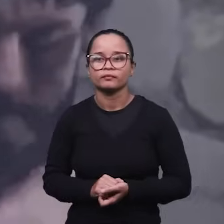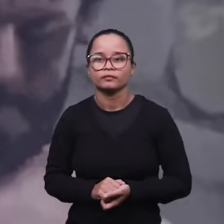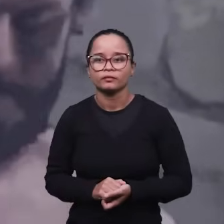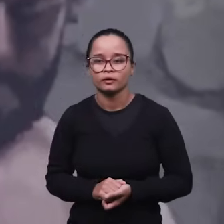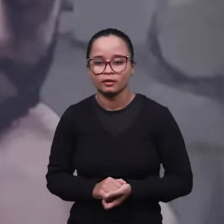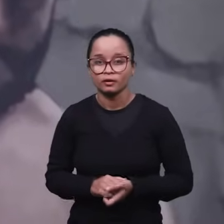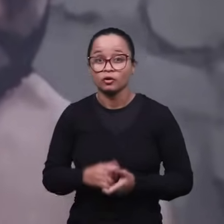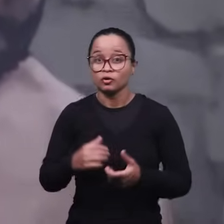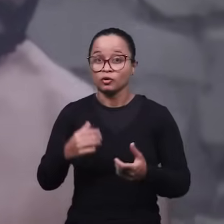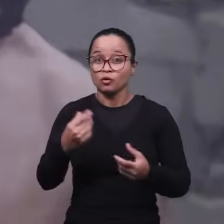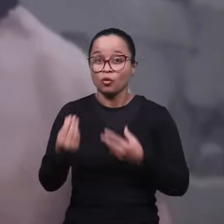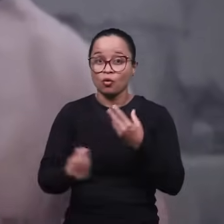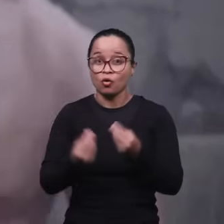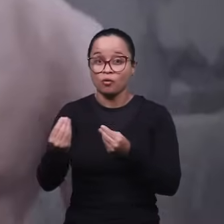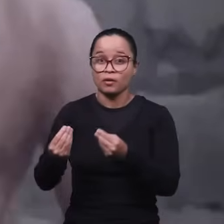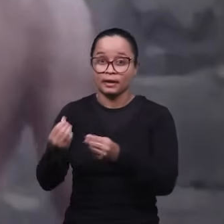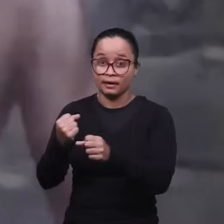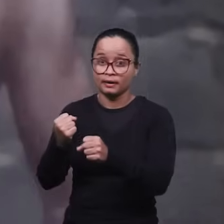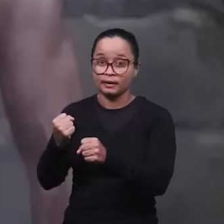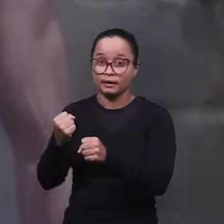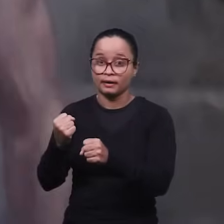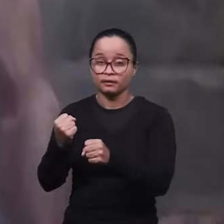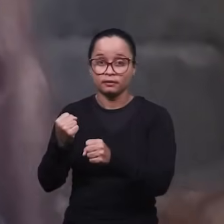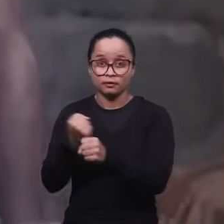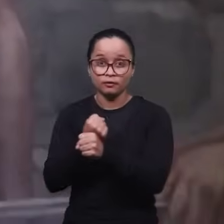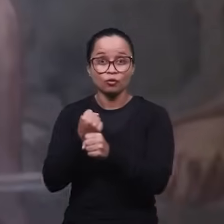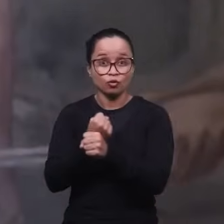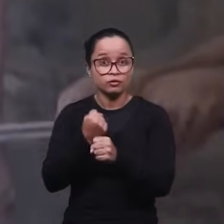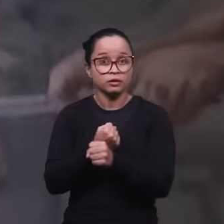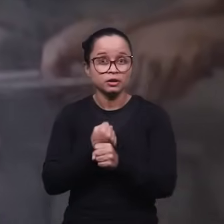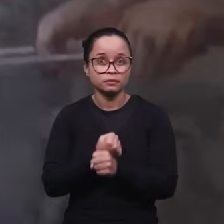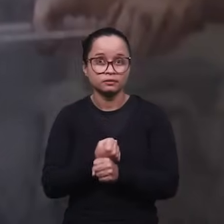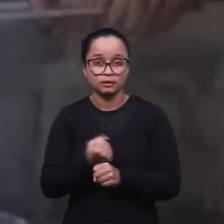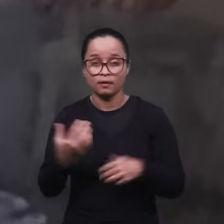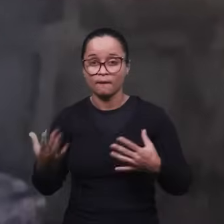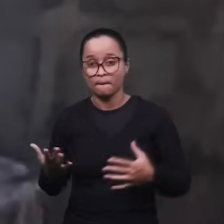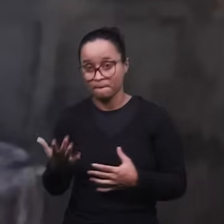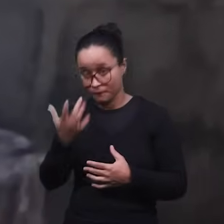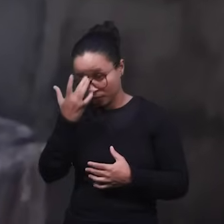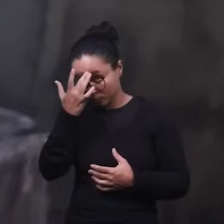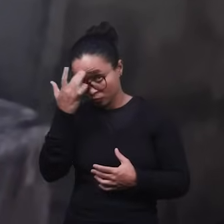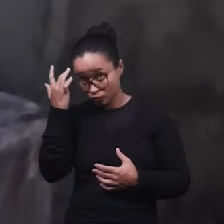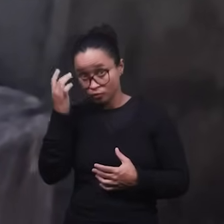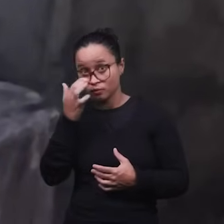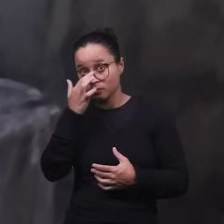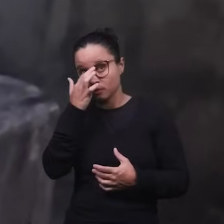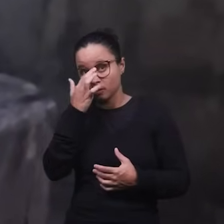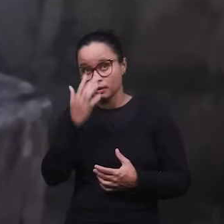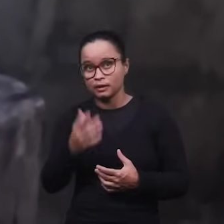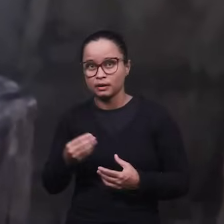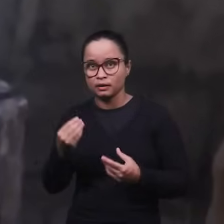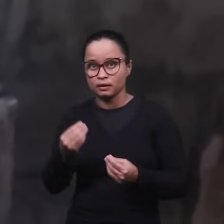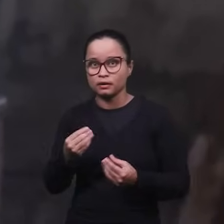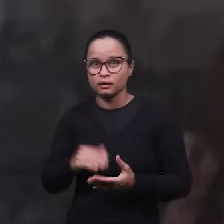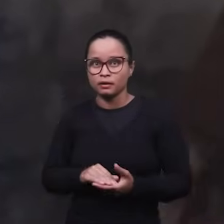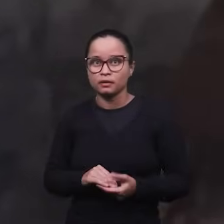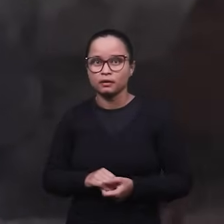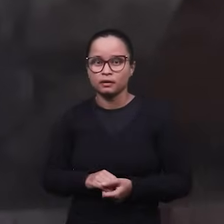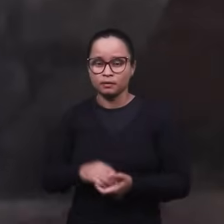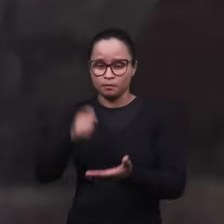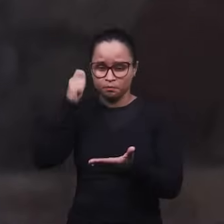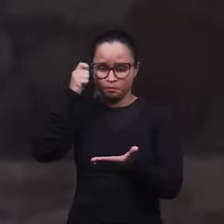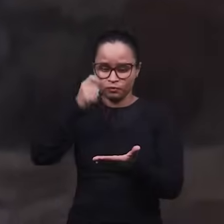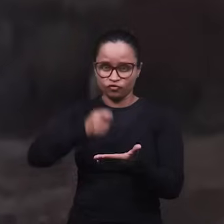que a forma que elas eram cunhadas. Então, ali a pessoa que dava o cunho, que dava a cunhada